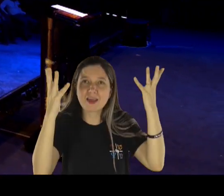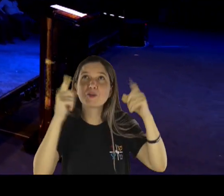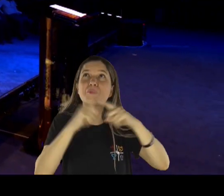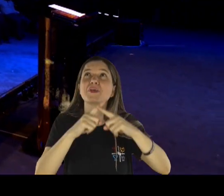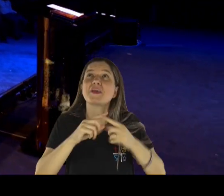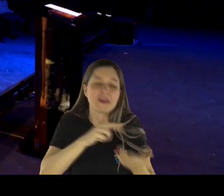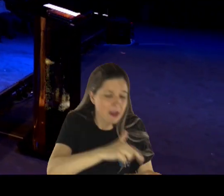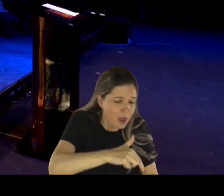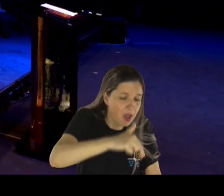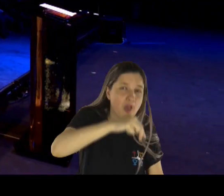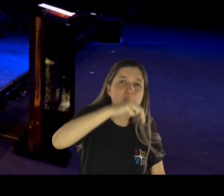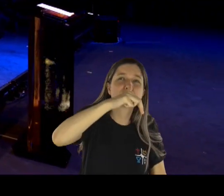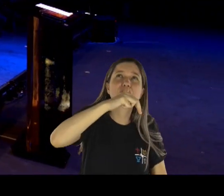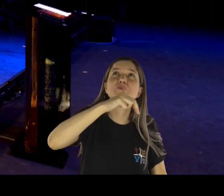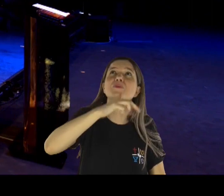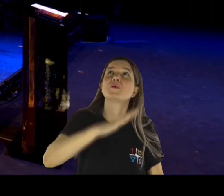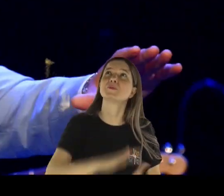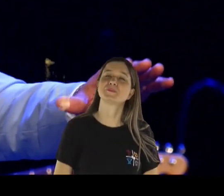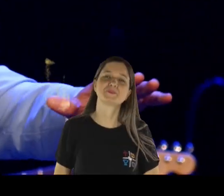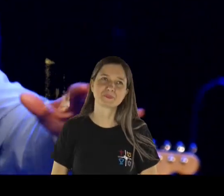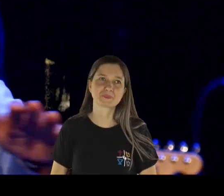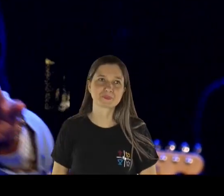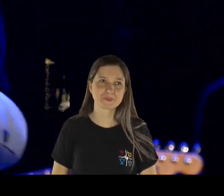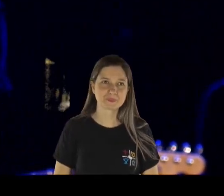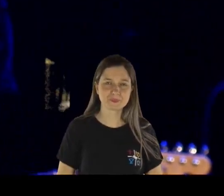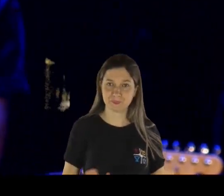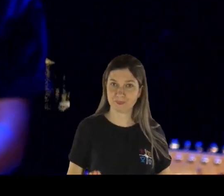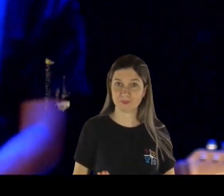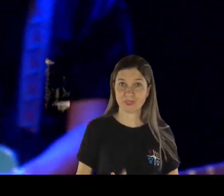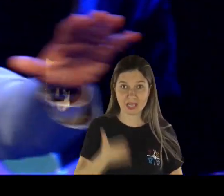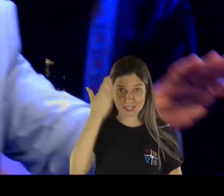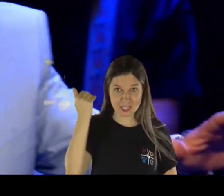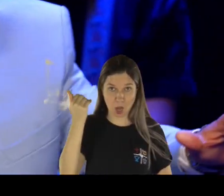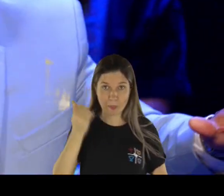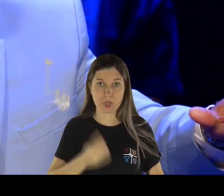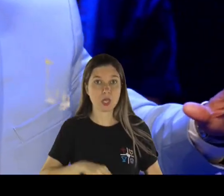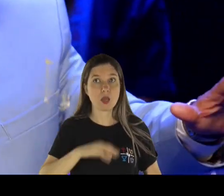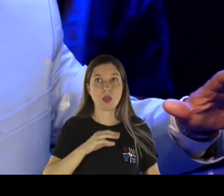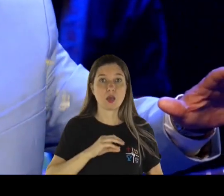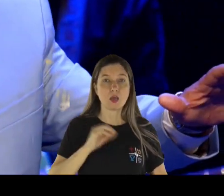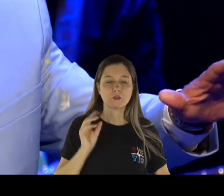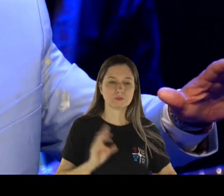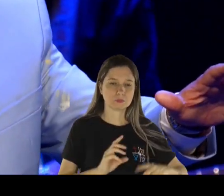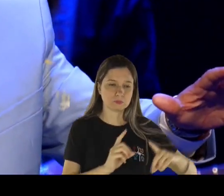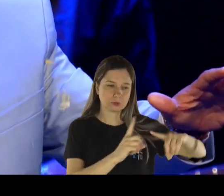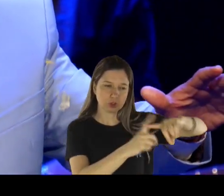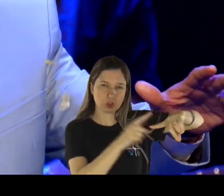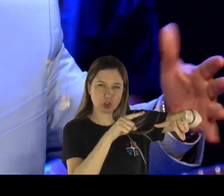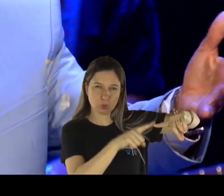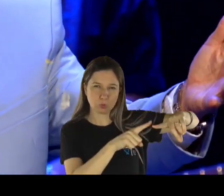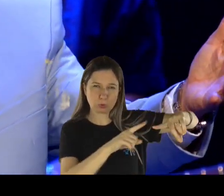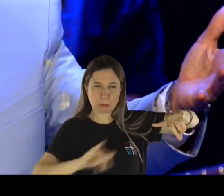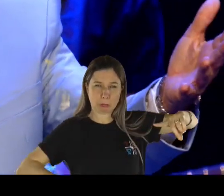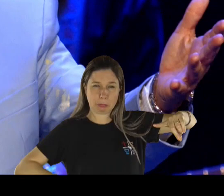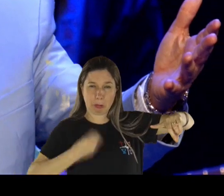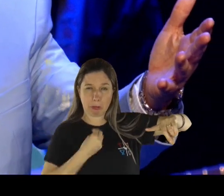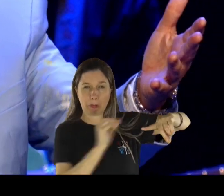Até que daqui a pouco começou um burburinho no inferno. Porque, para a festa. O que foi? Para. O que é?